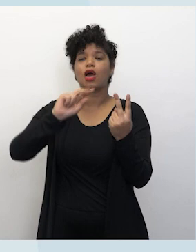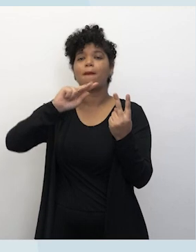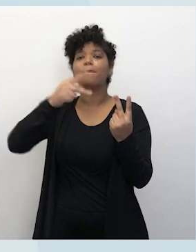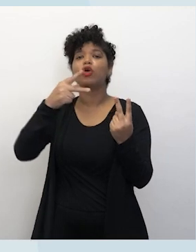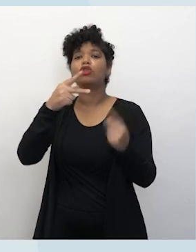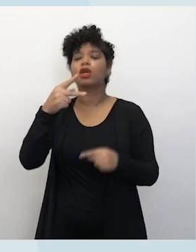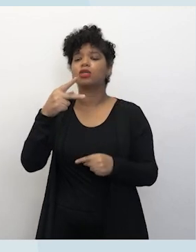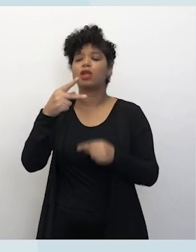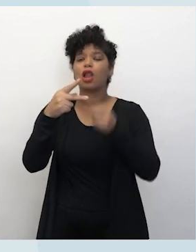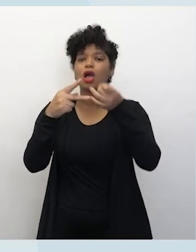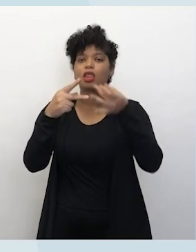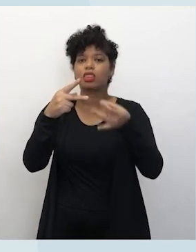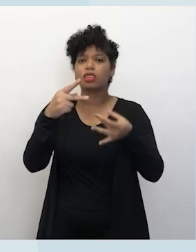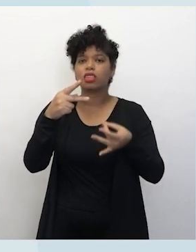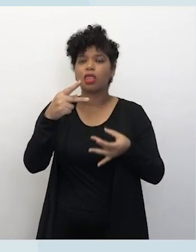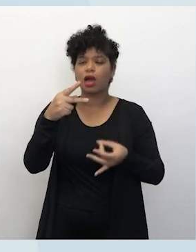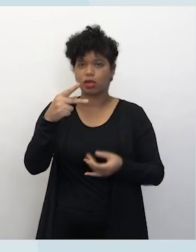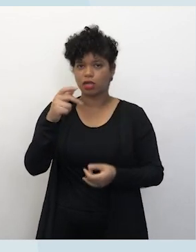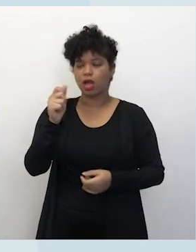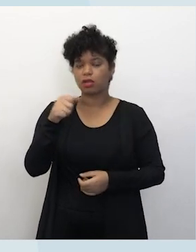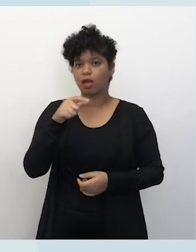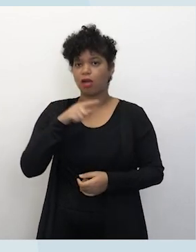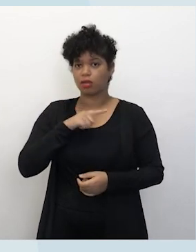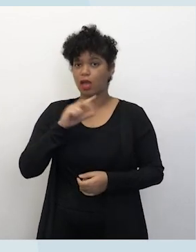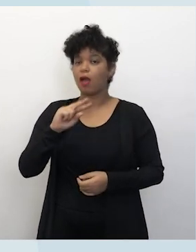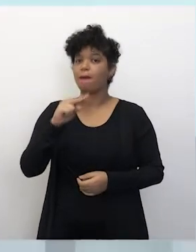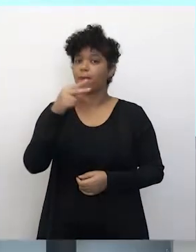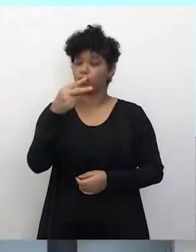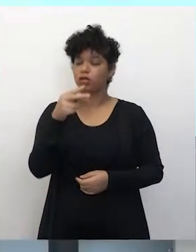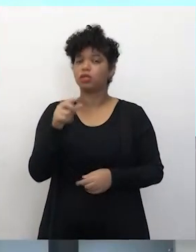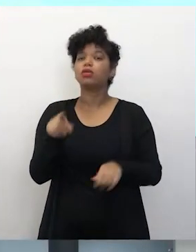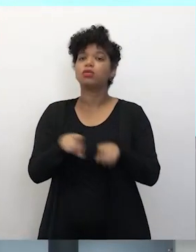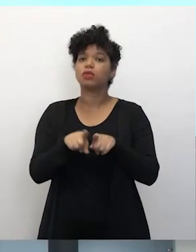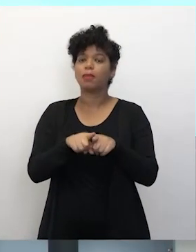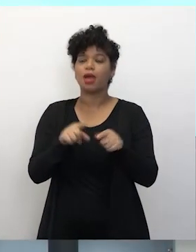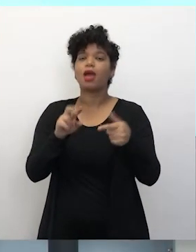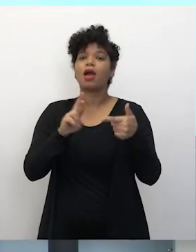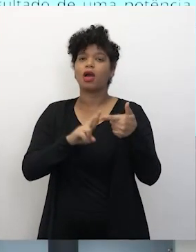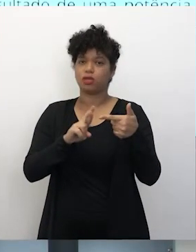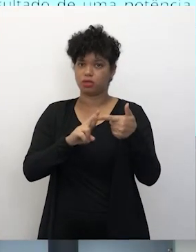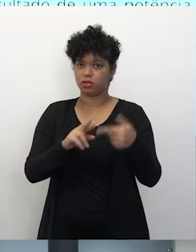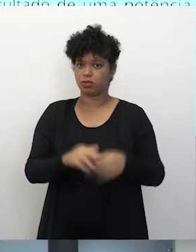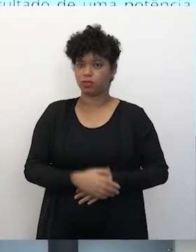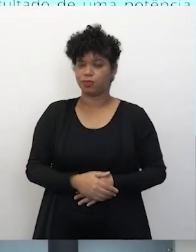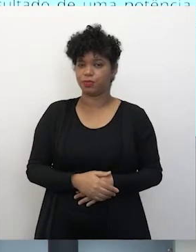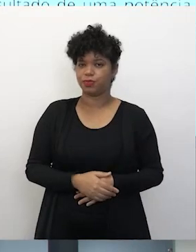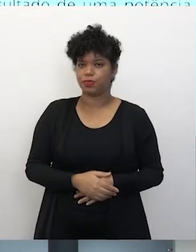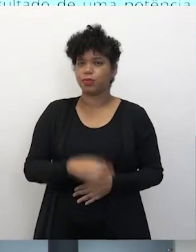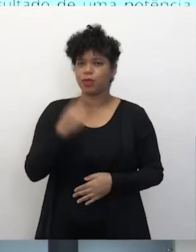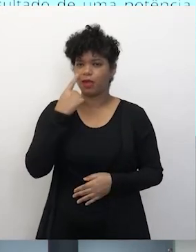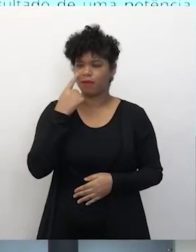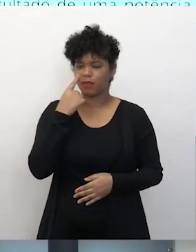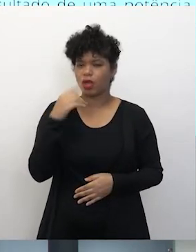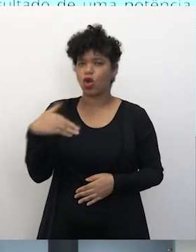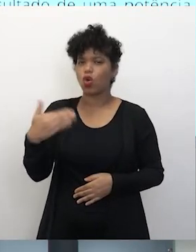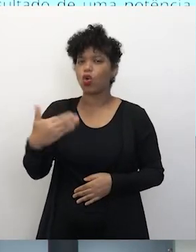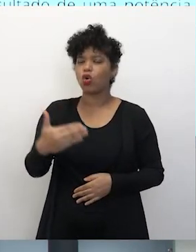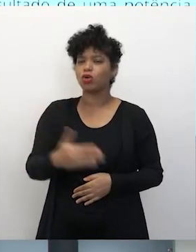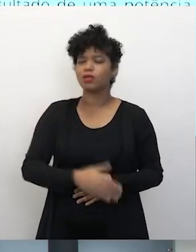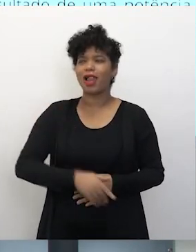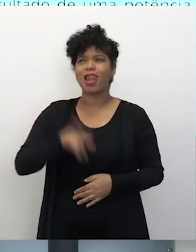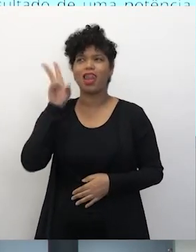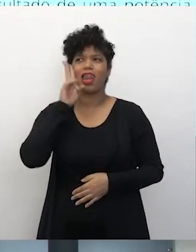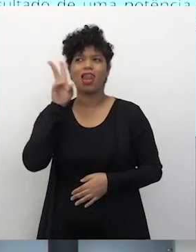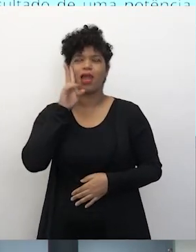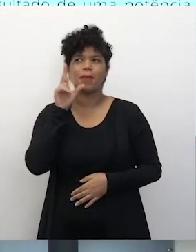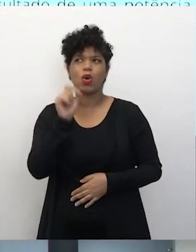objetos de conhecimento são a potenciação e a radiciação. Tudo bem? Então, é isso, tá? Dando sequência aí, a gente vai dar uma